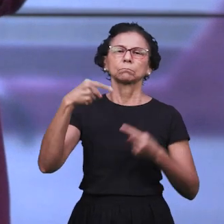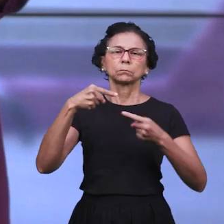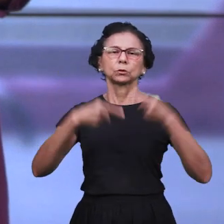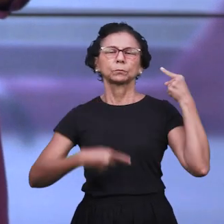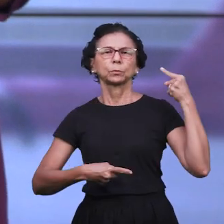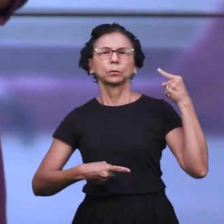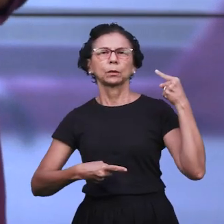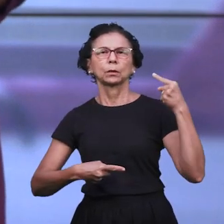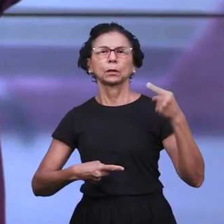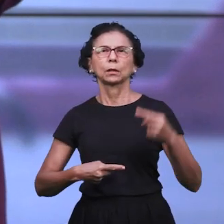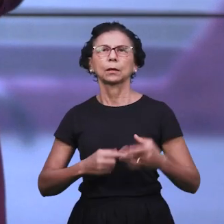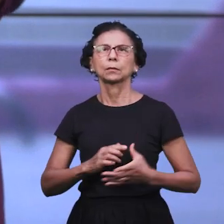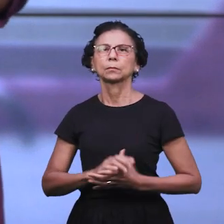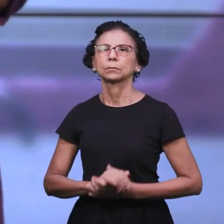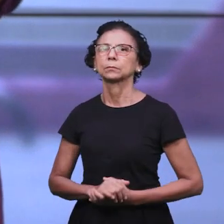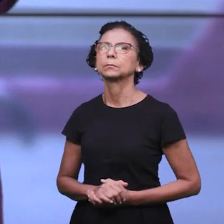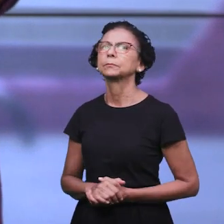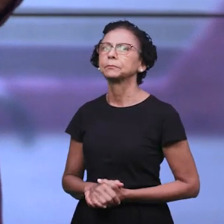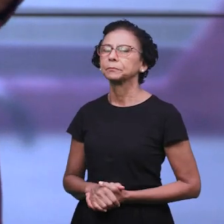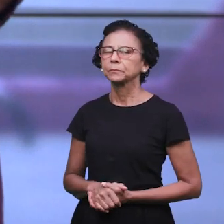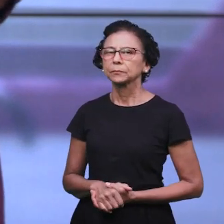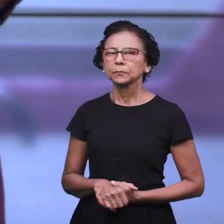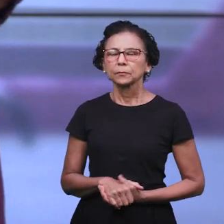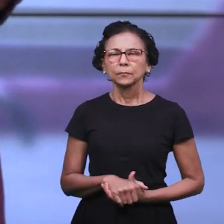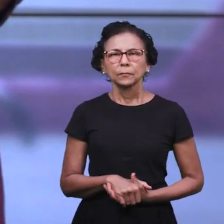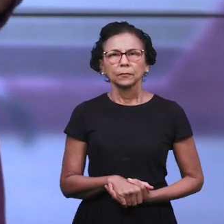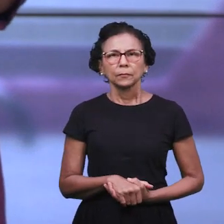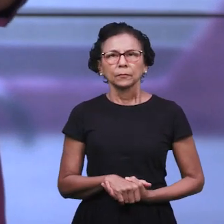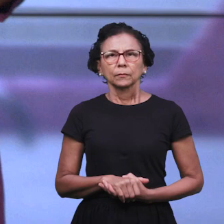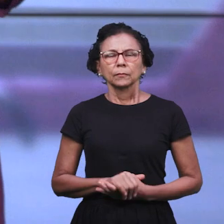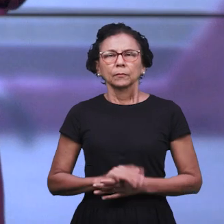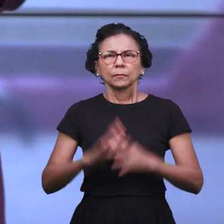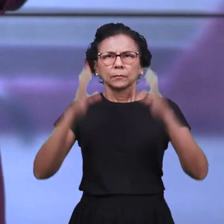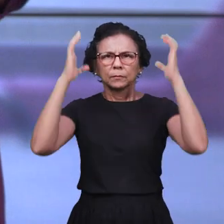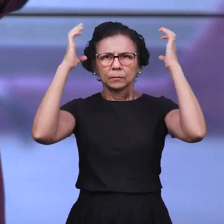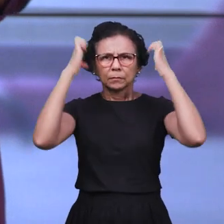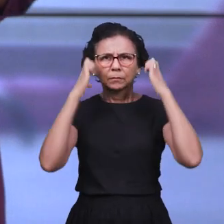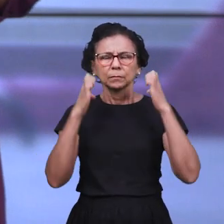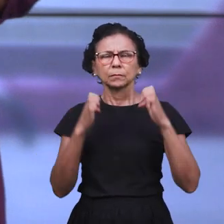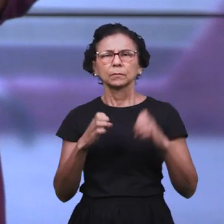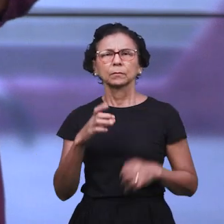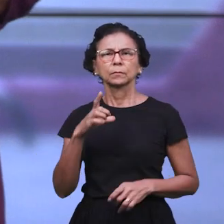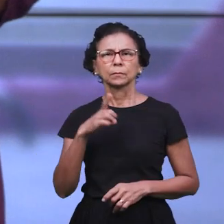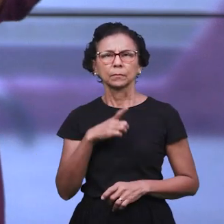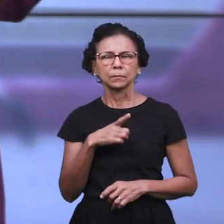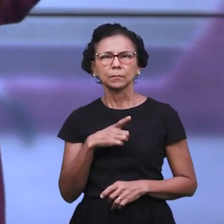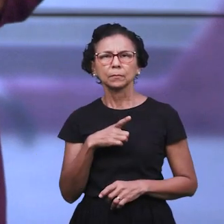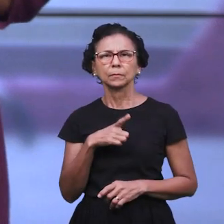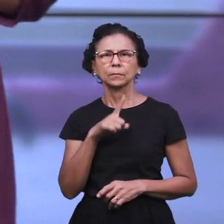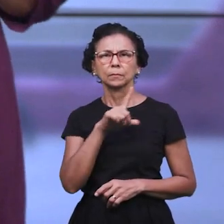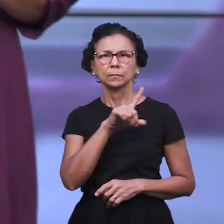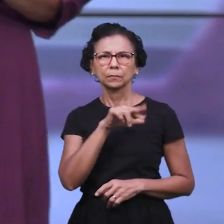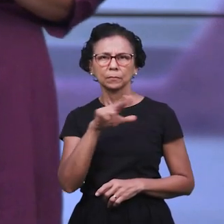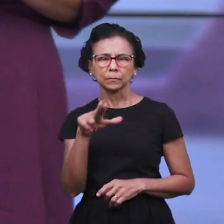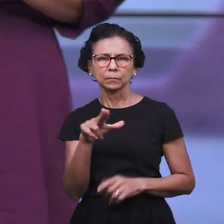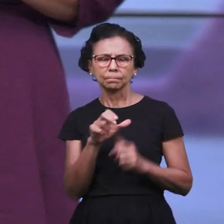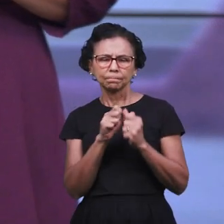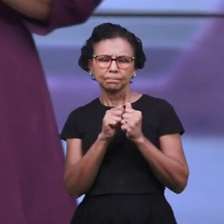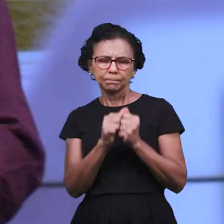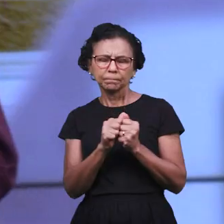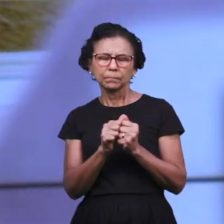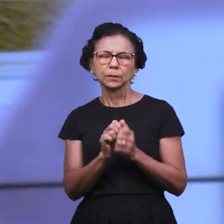funções. As moças de Esté eram muito importantes e estiveram firmes com ela em oração em tempos